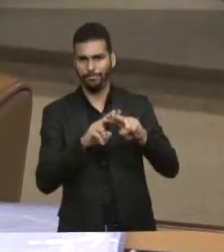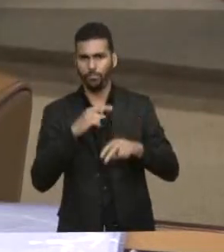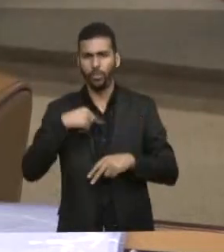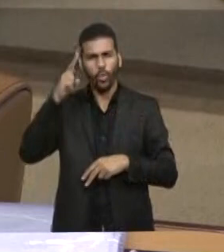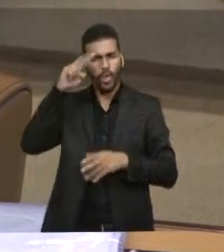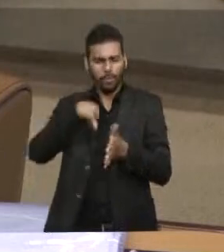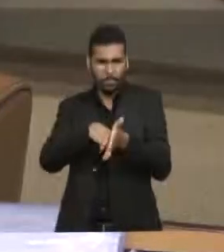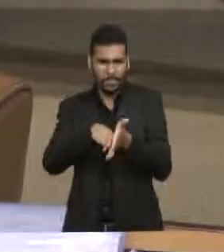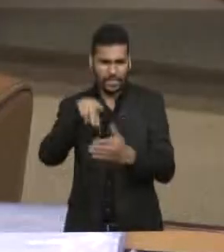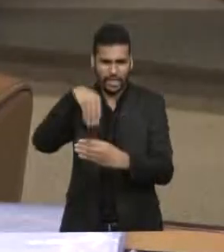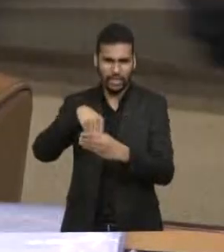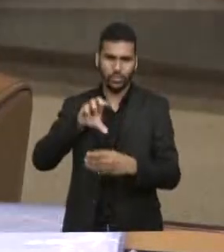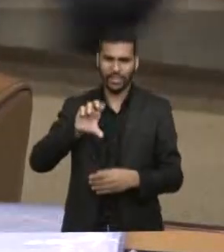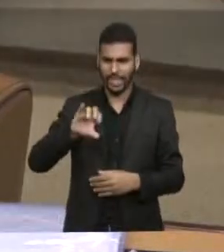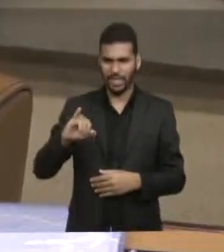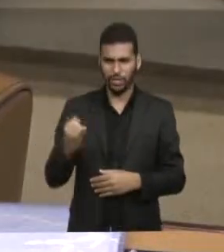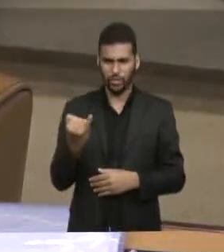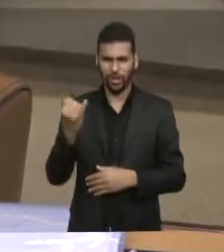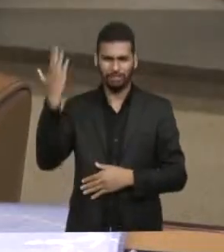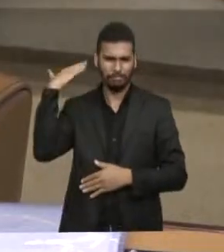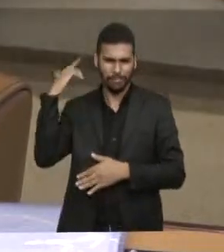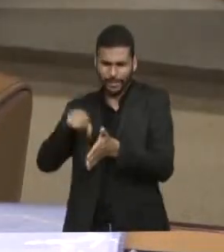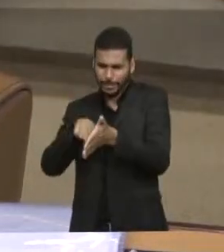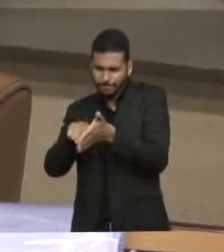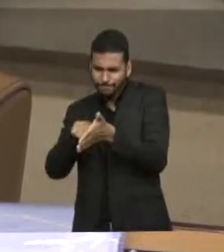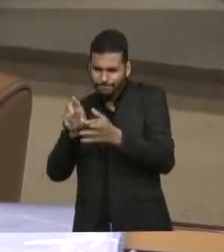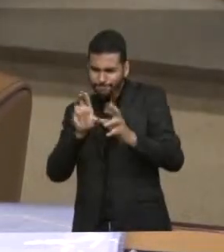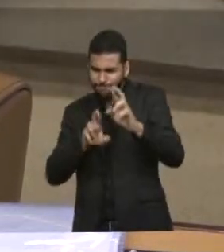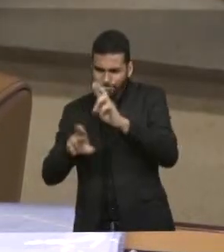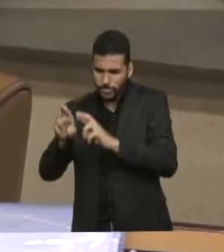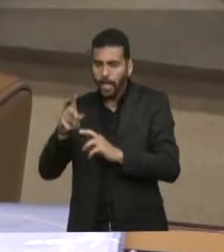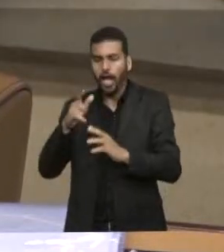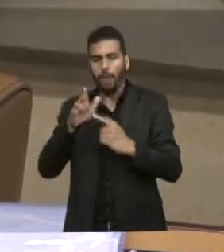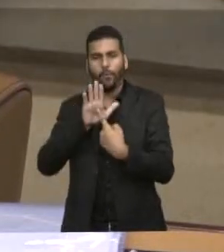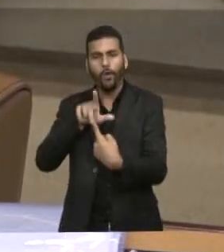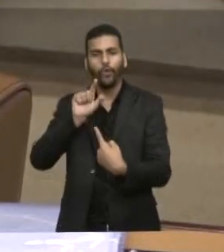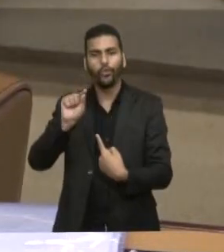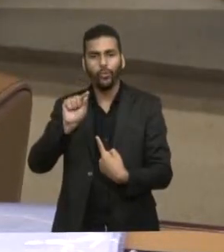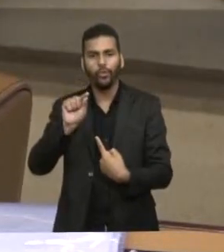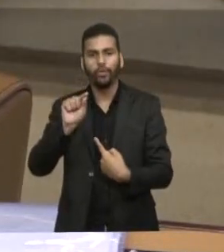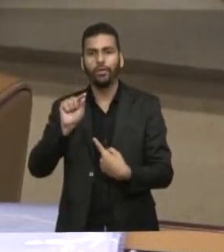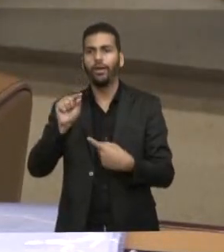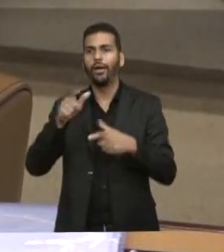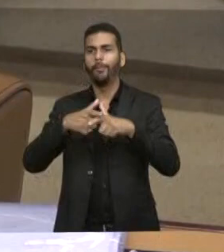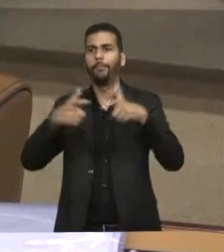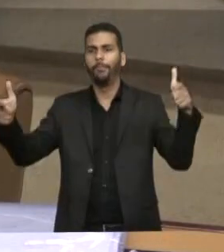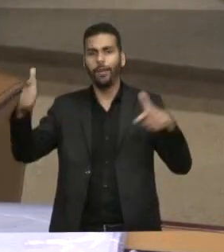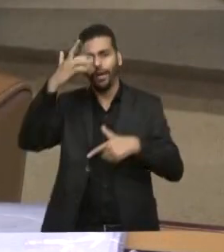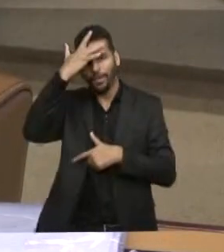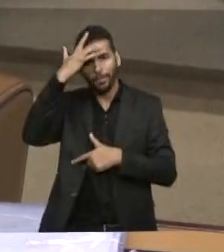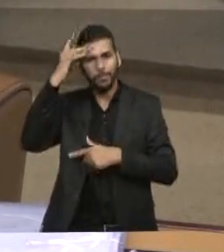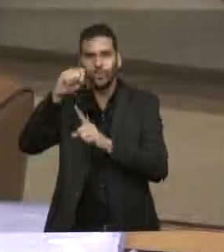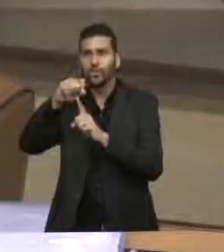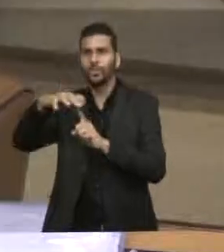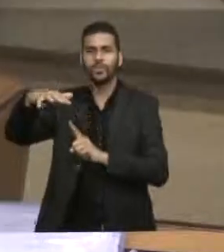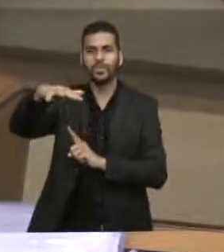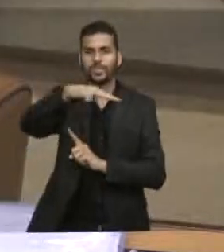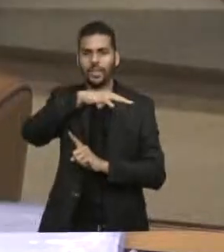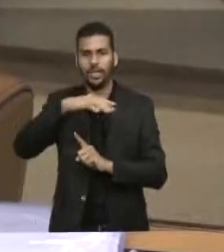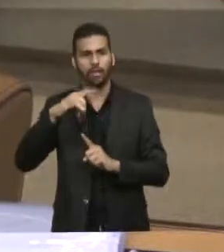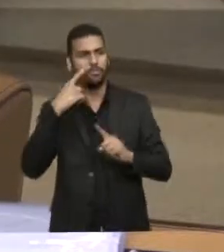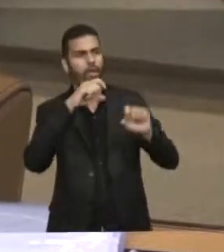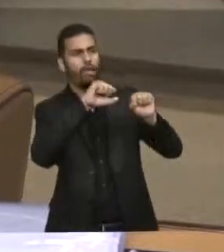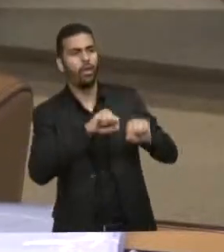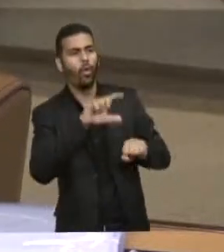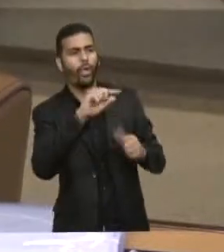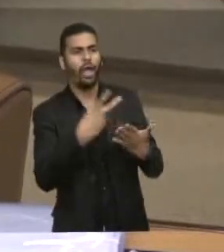nós fizemos no CNJ no passado indicavam que a população não toma conhecimento do que ocorre